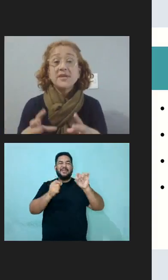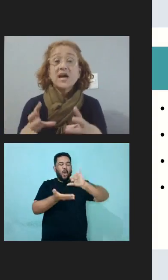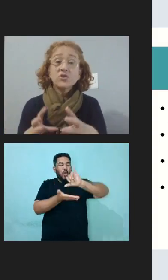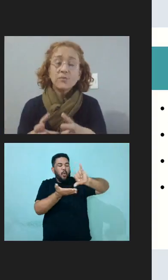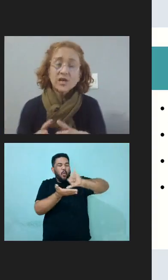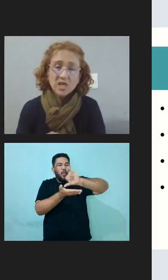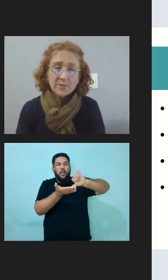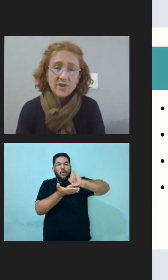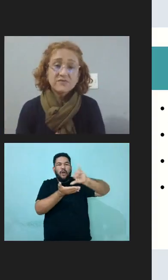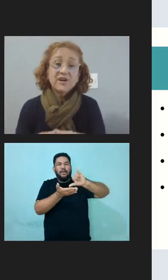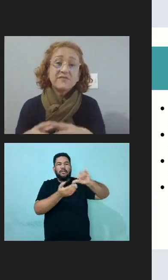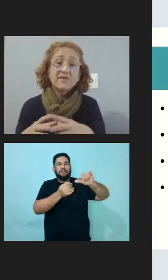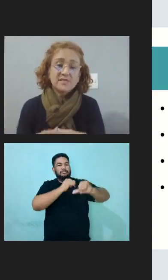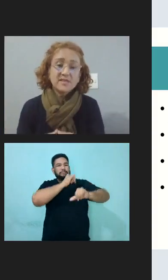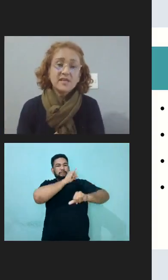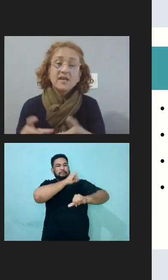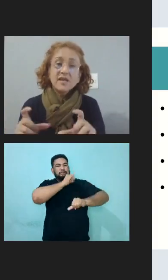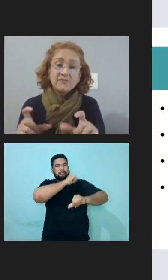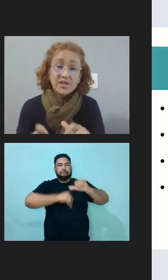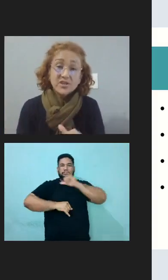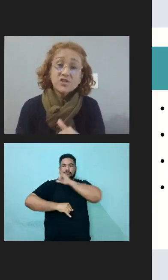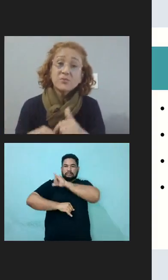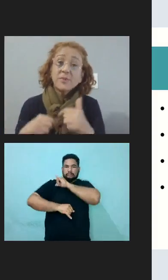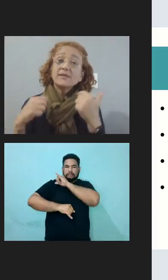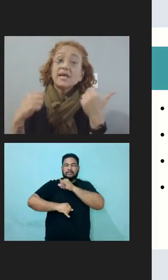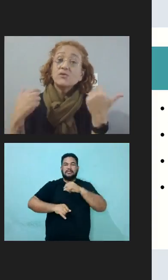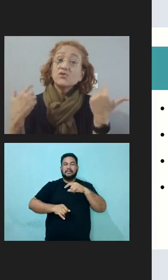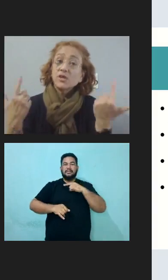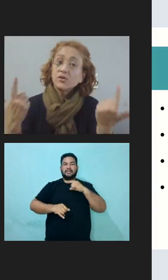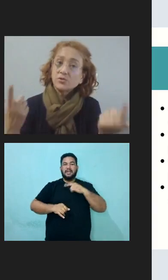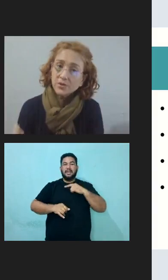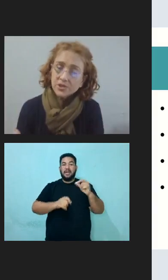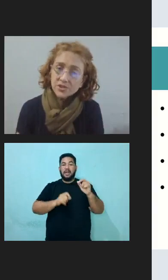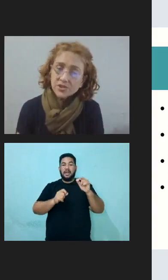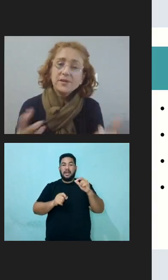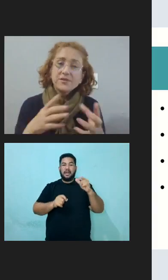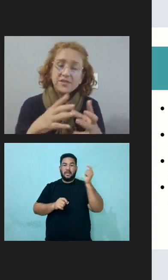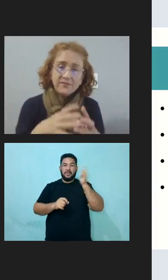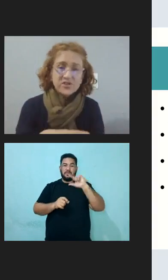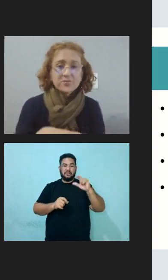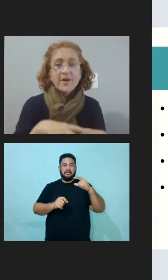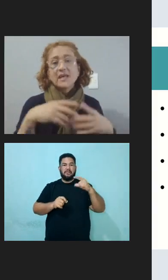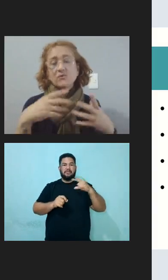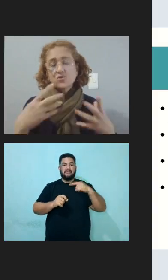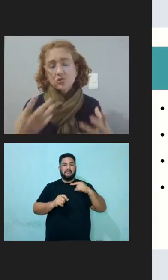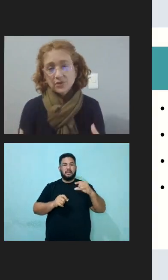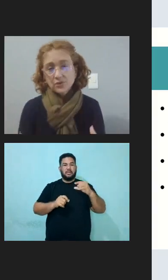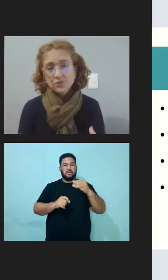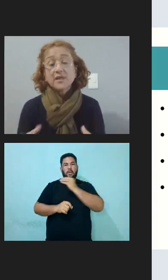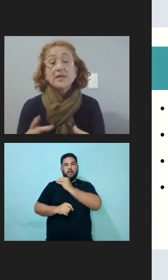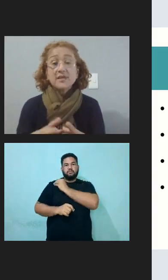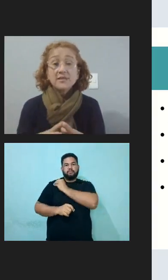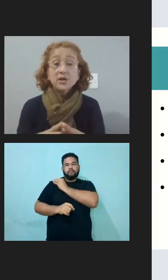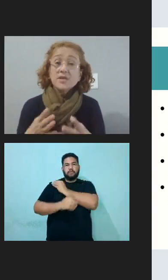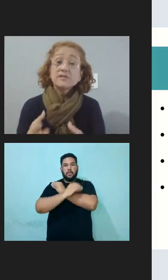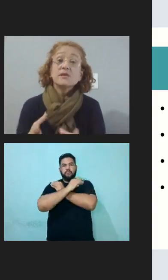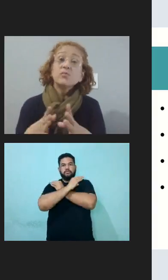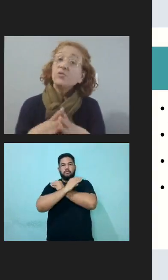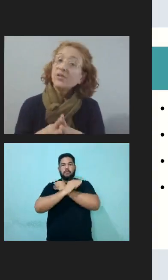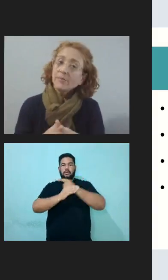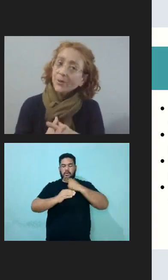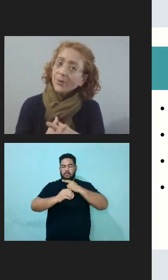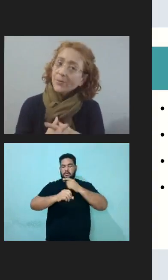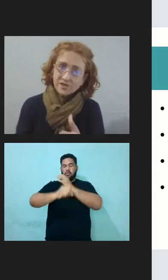que automaticamente vai despertar os tendões, que vai despertar a musculatura. Então, isso é